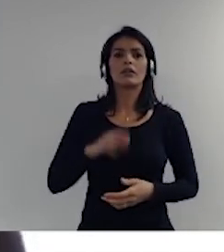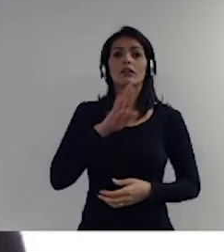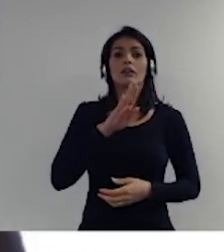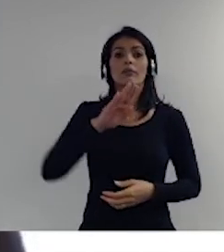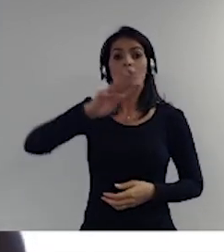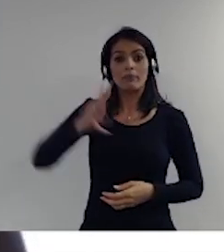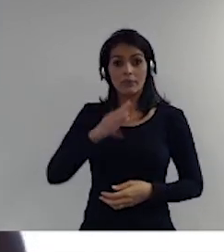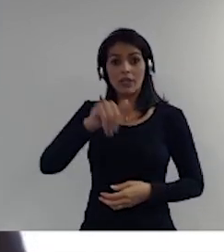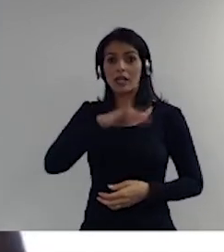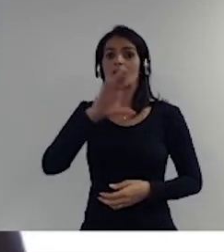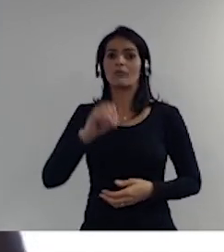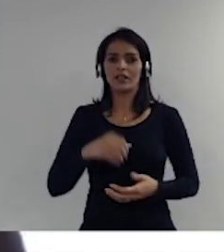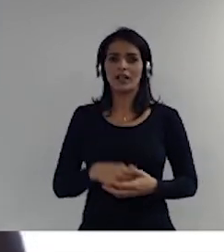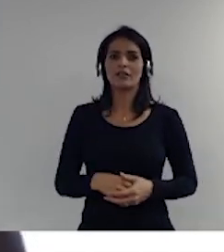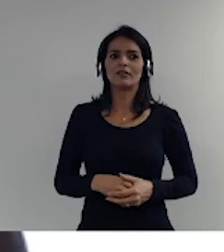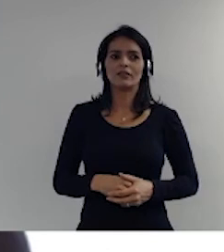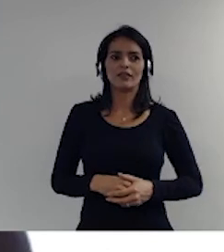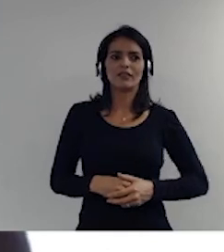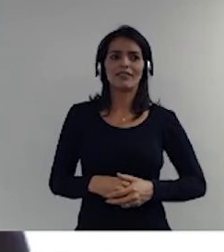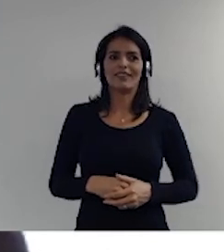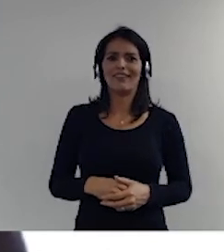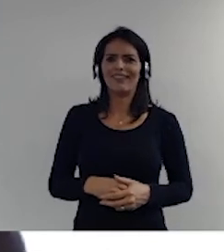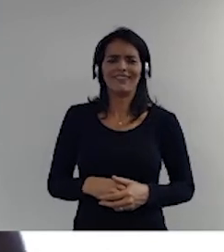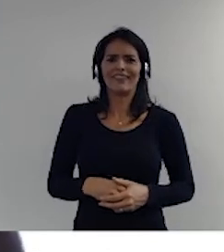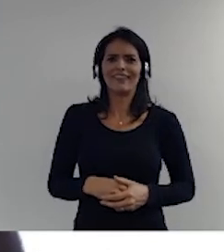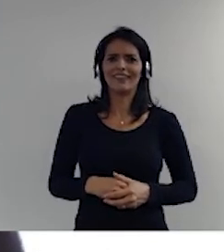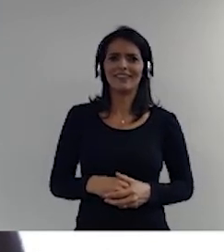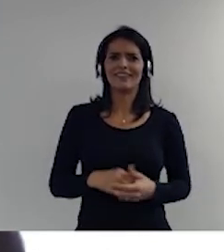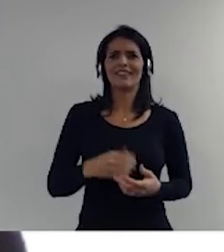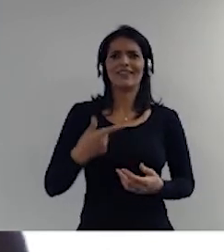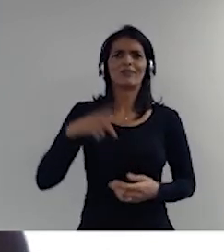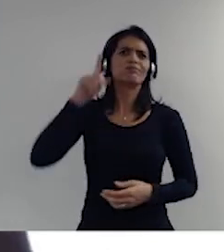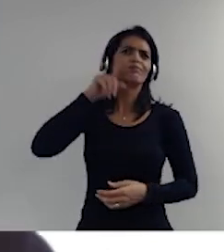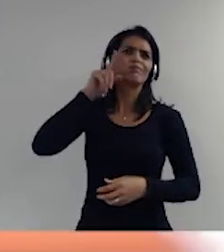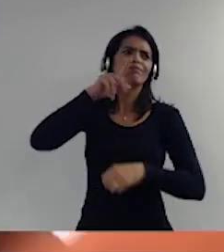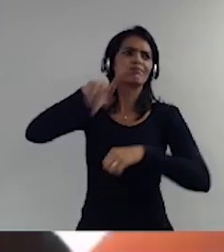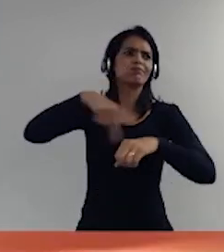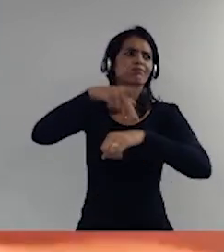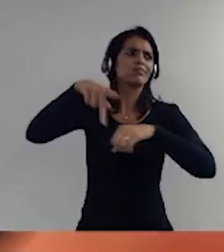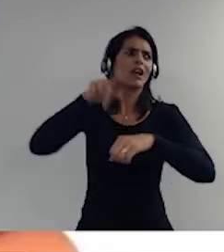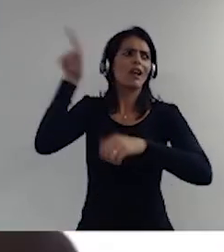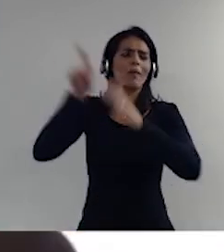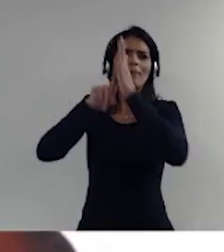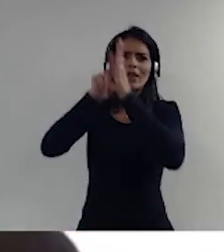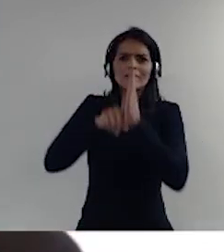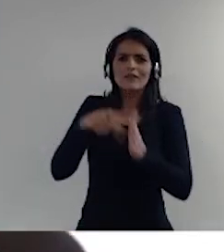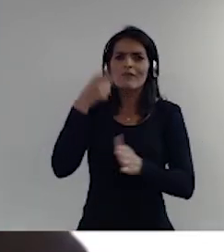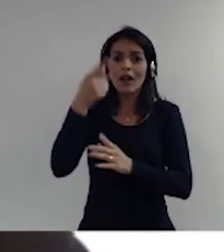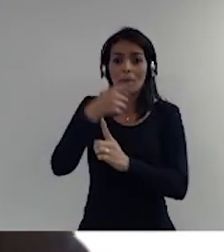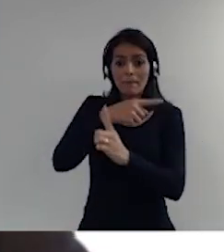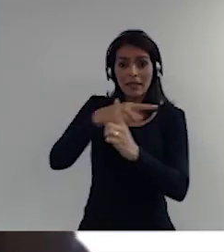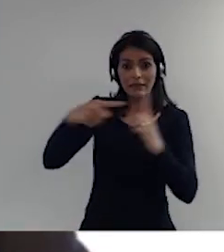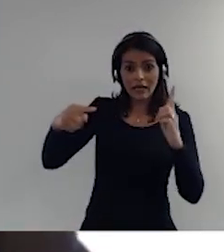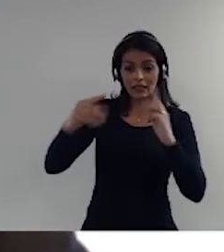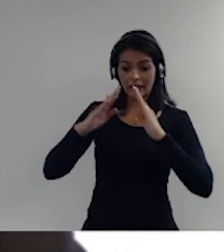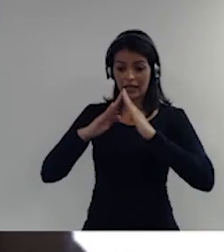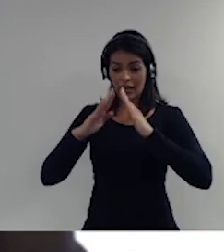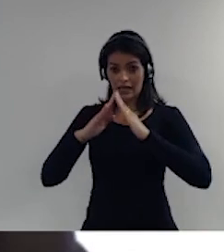cada vez mais a gente se aproximar de um número maior. Nos Estados Unidos, as pesquisas dizem que cerca de metade dos